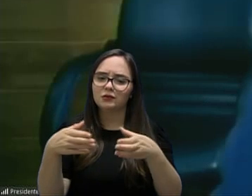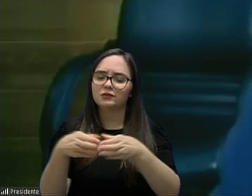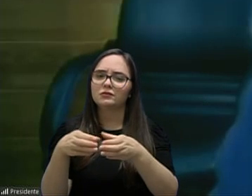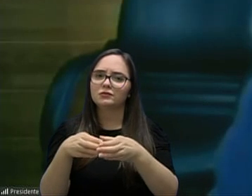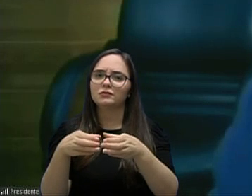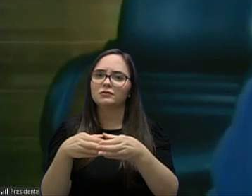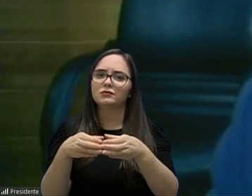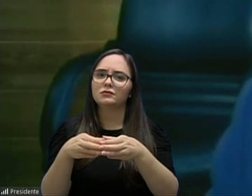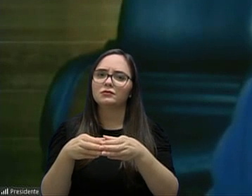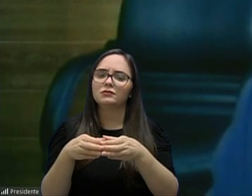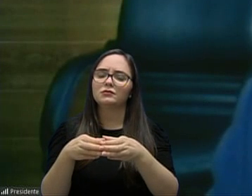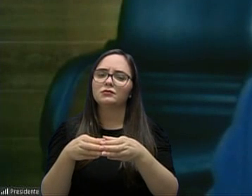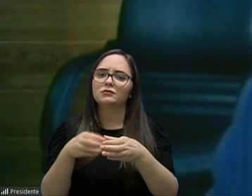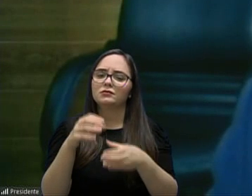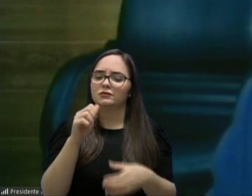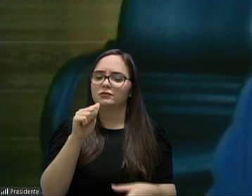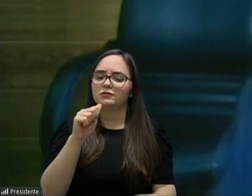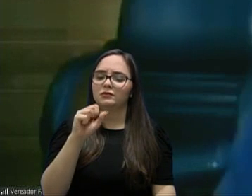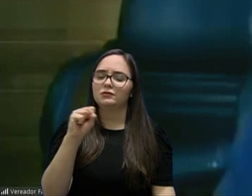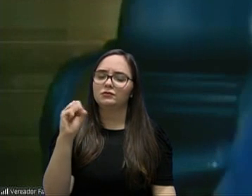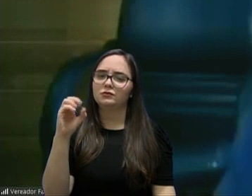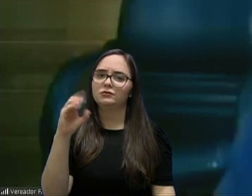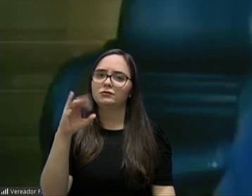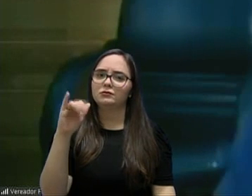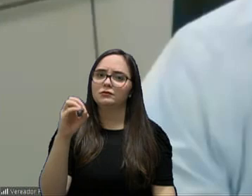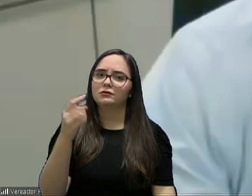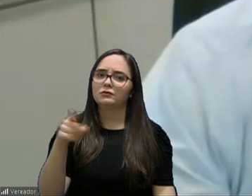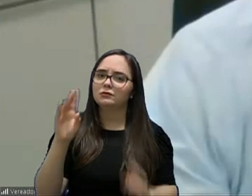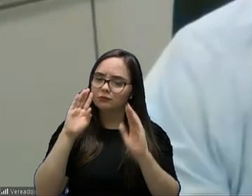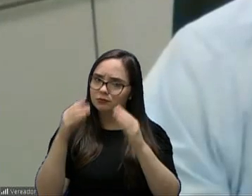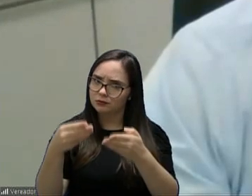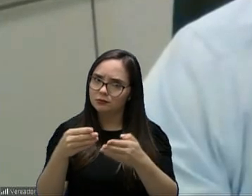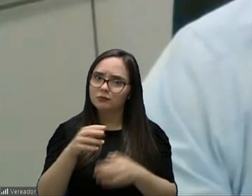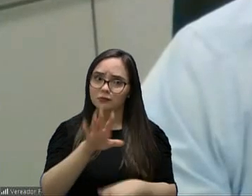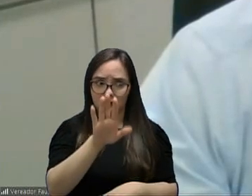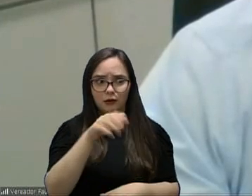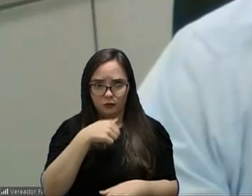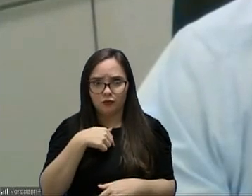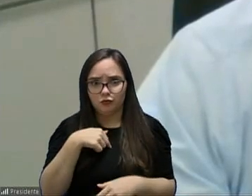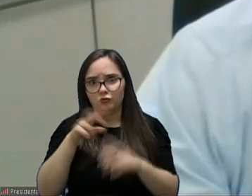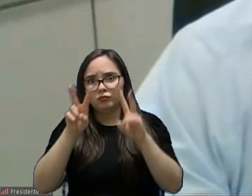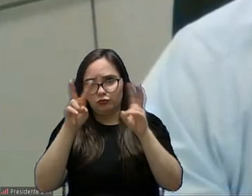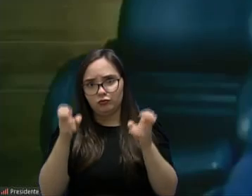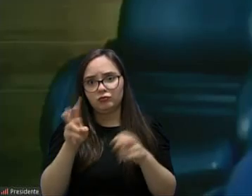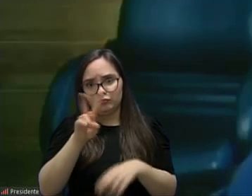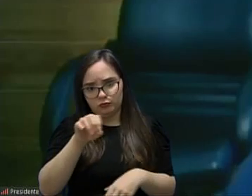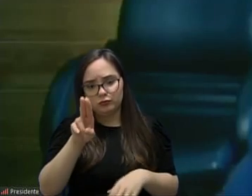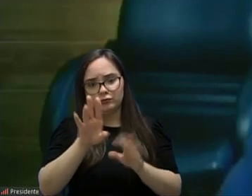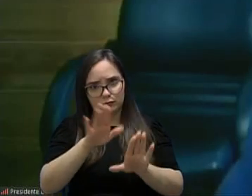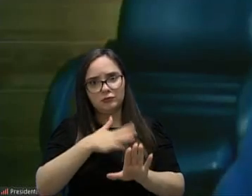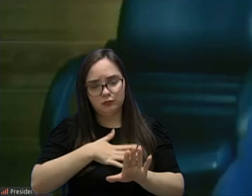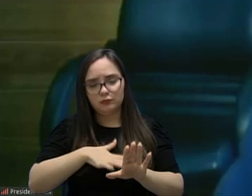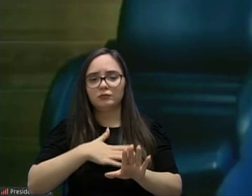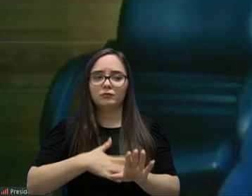associação em específico, vereador. Sim, mas eu vou chegar no tema, né, senhor presidente? Então, porque